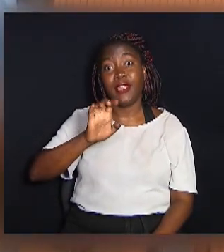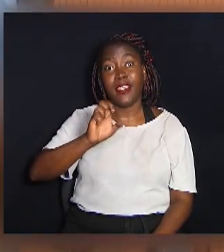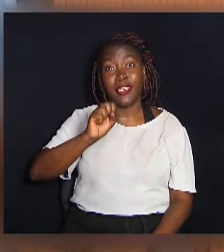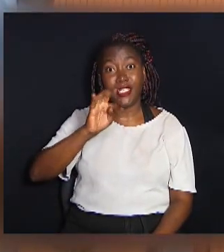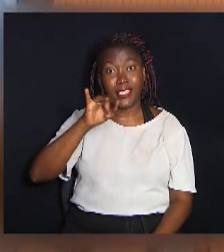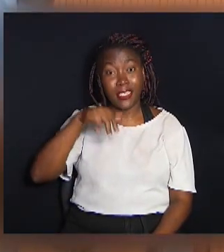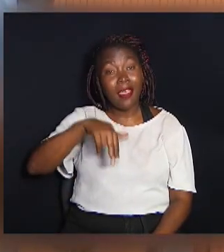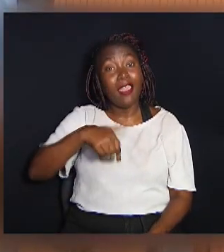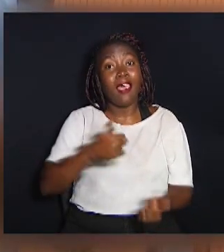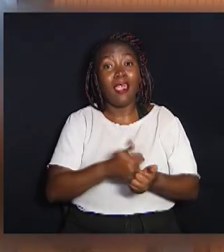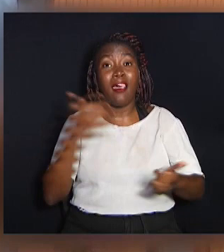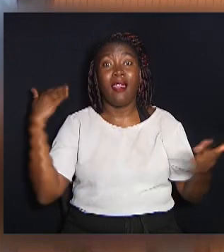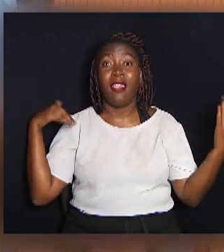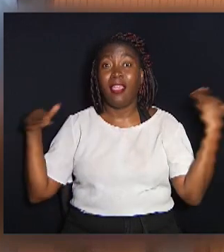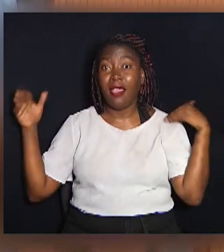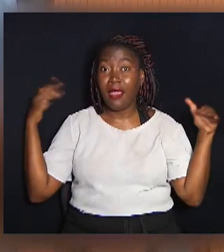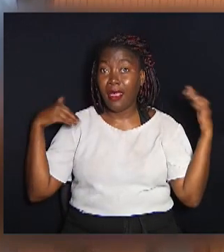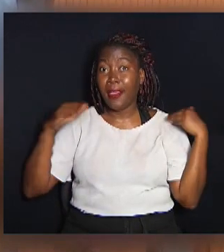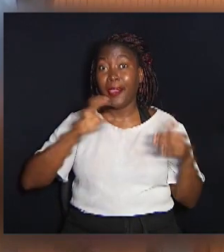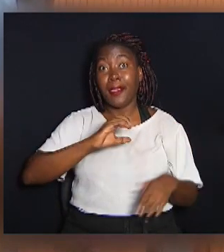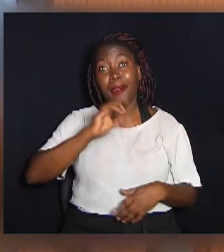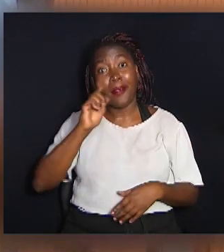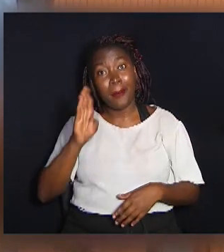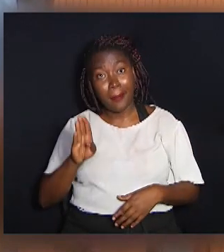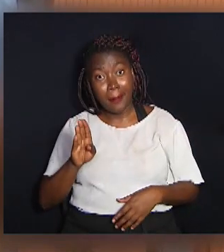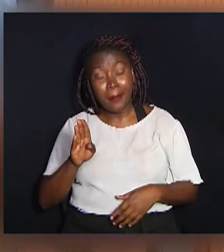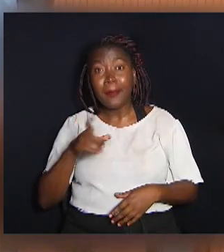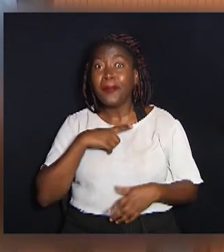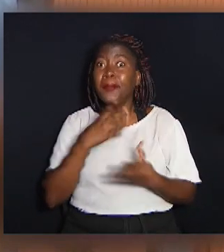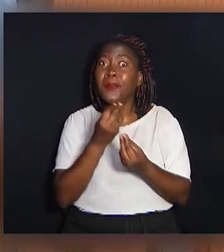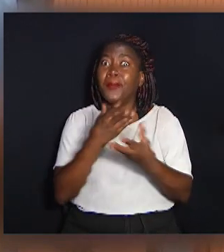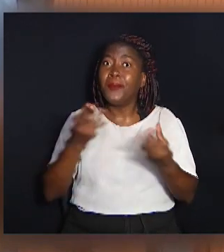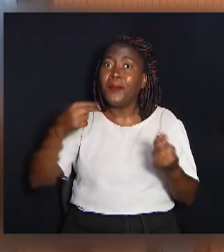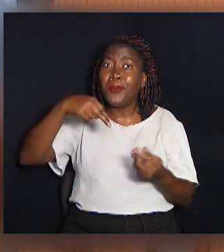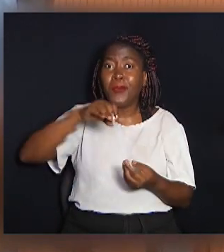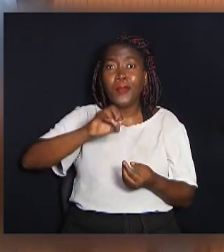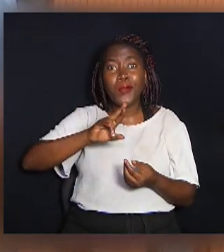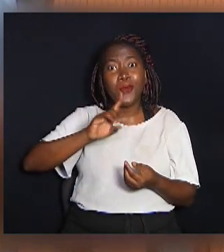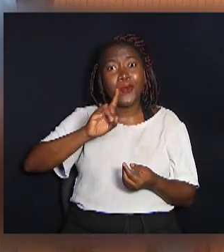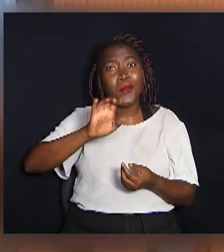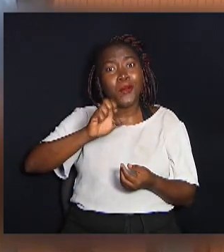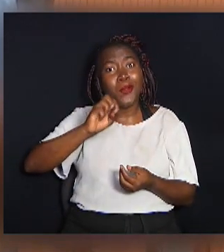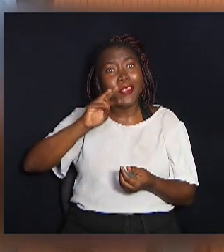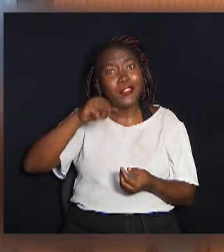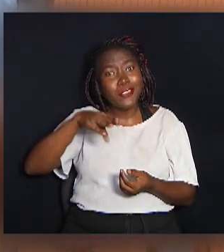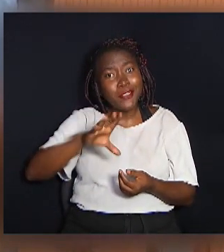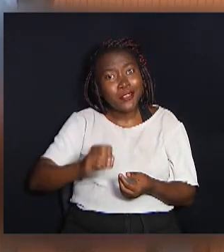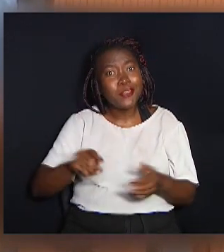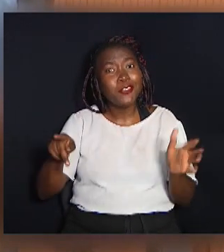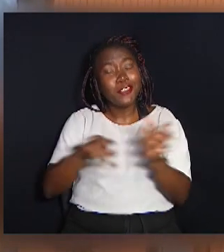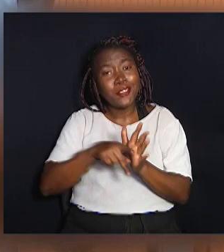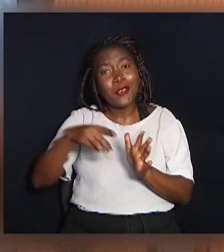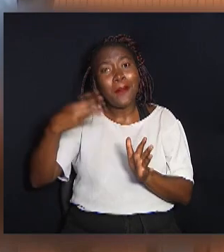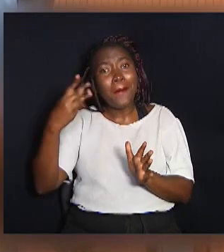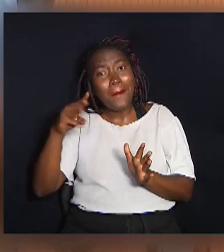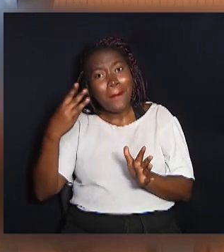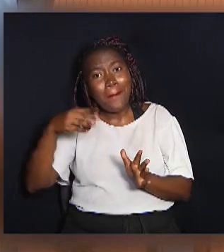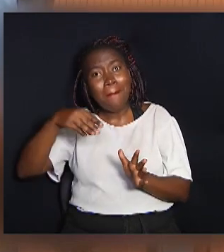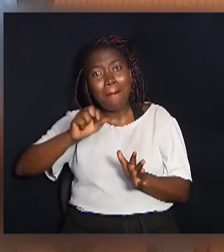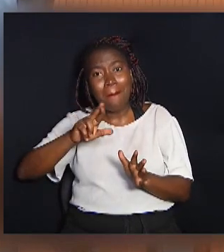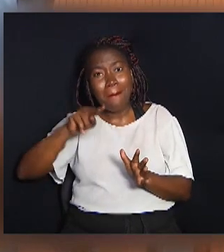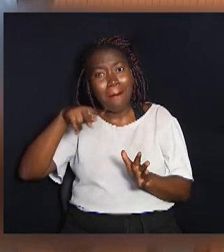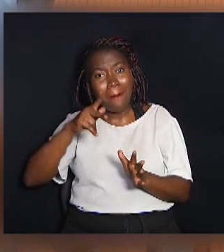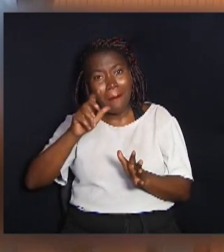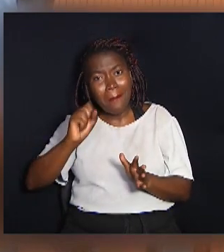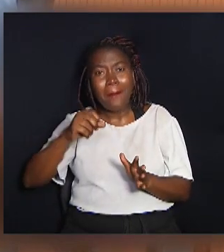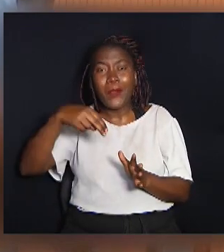ao aeroporto, Campo Belo, São Domingos, ali tem muito nordestino, tem muita gente do Maranhão, do Nordeste ali, né? E lá é uma coisa que